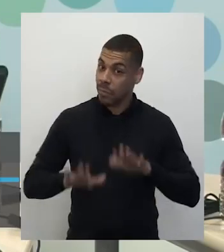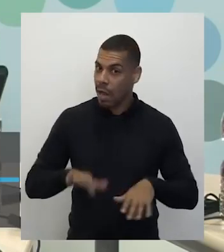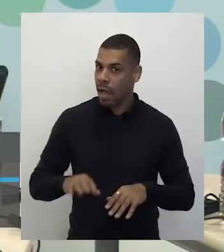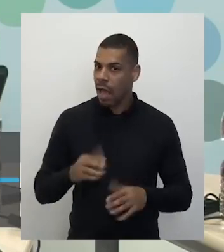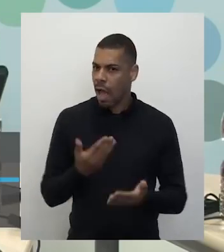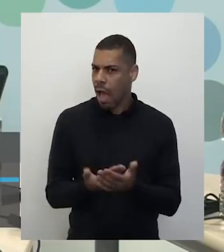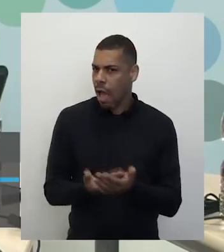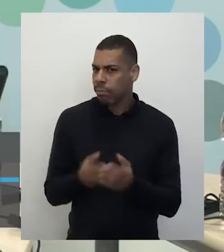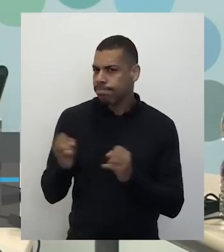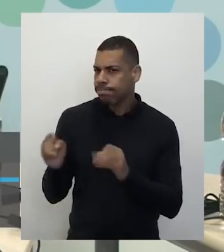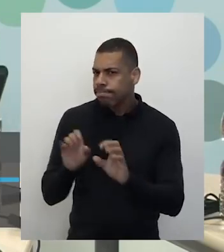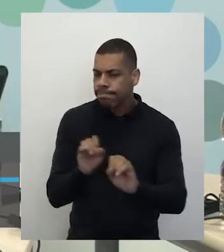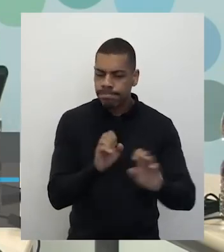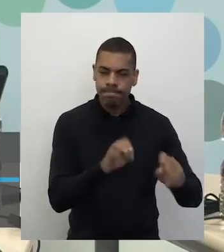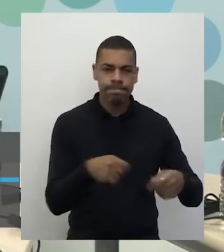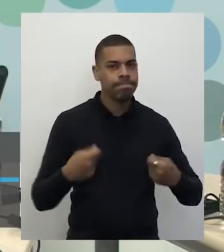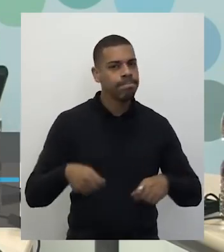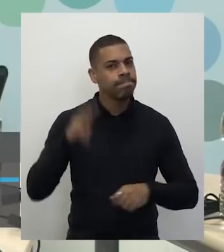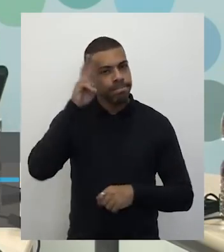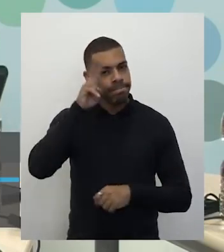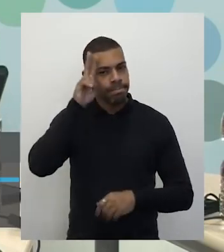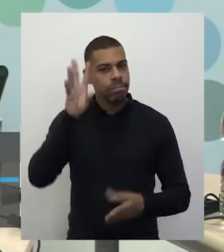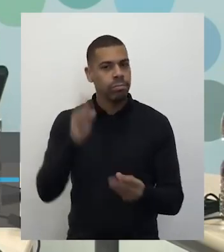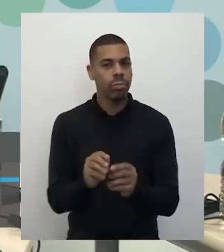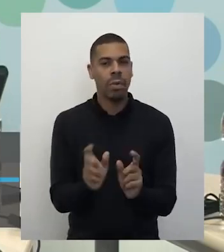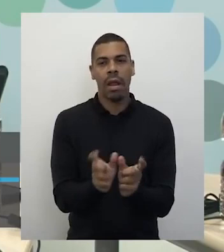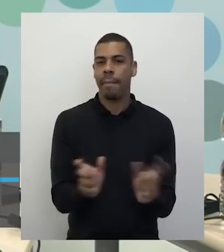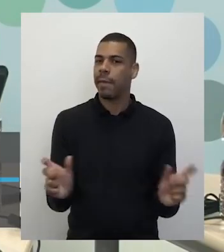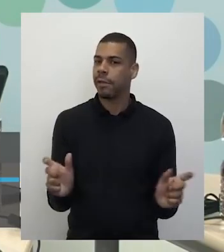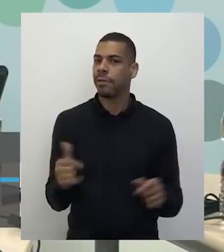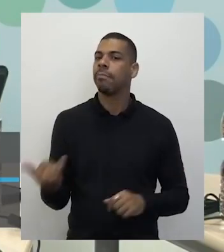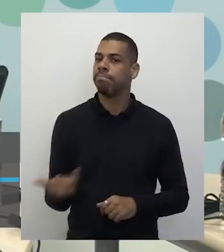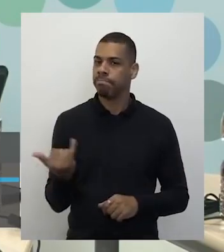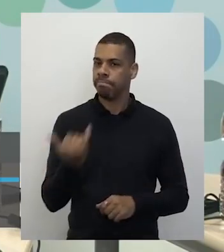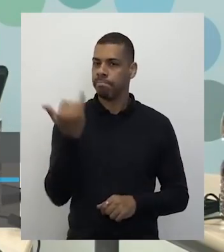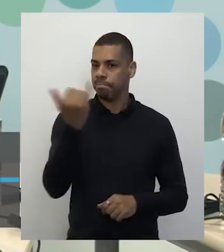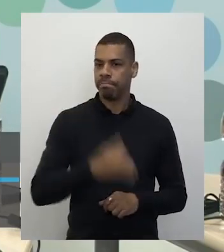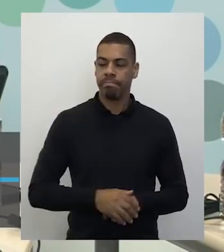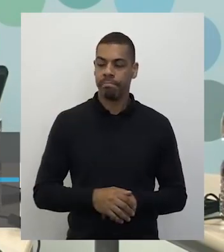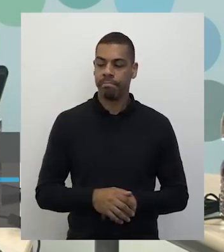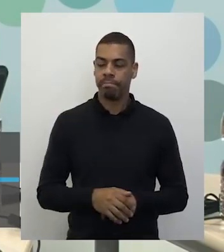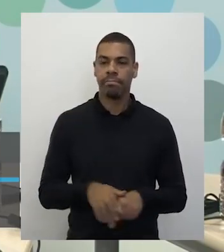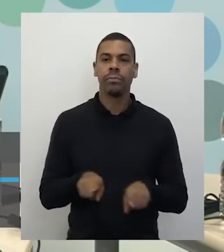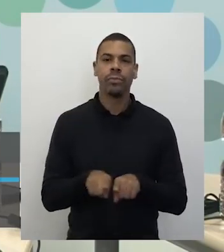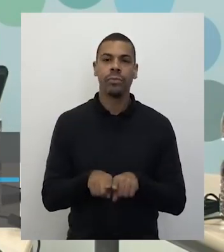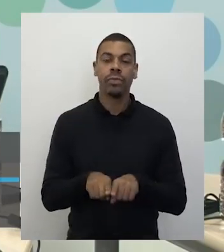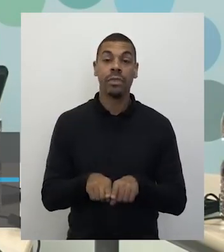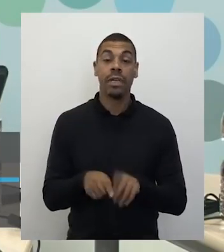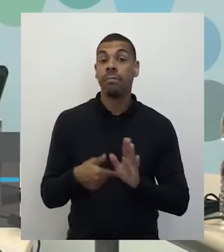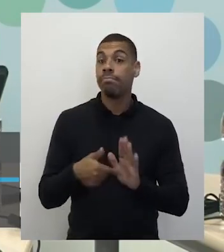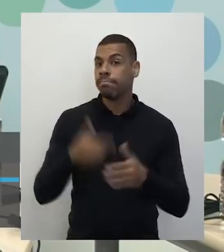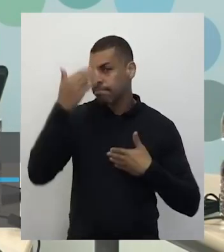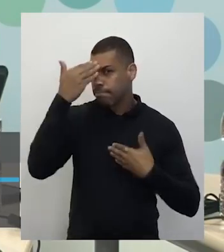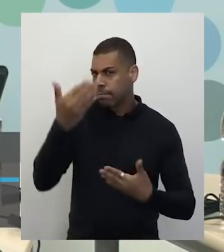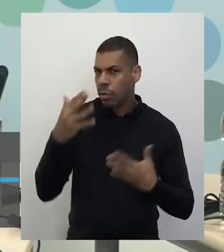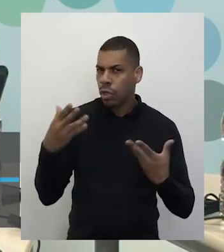aulas assim, porque precisamos lembrar que nossa gramática é muito importante, certo? Eu quero agradecer a participação de todos vocês. Hoje